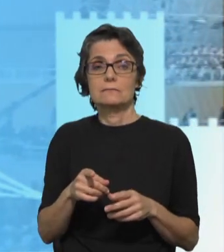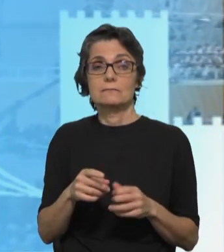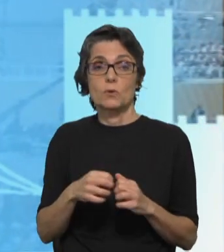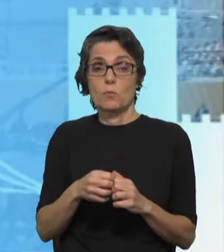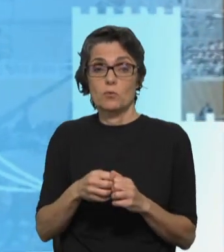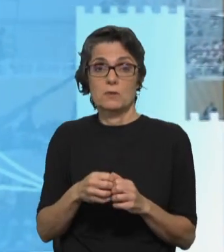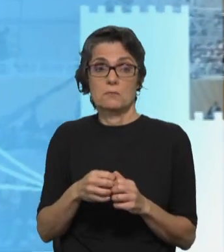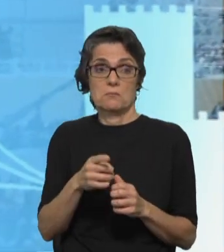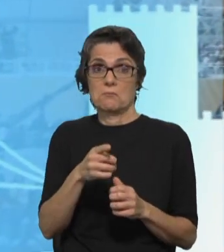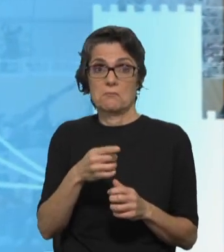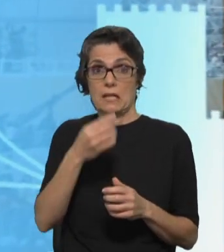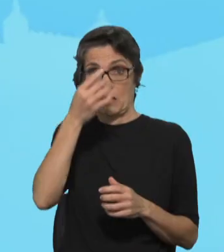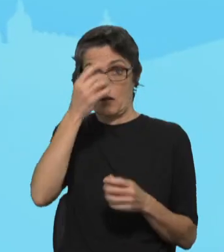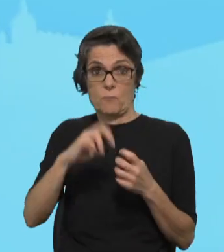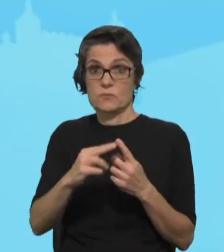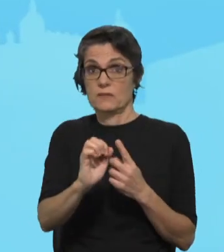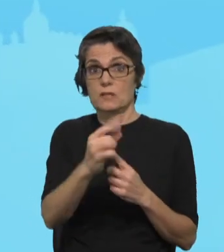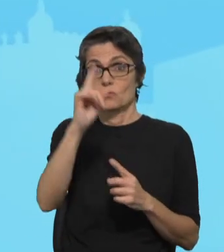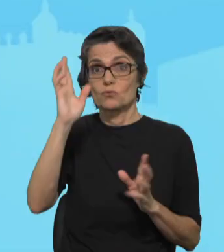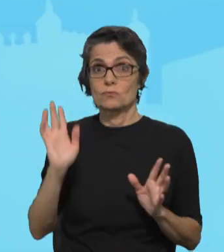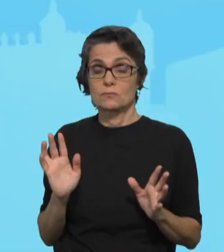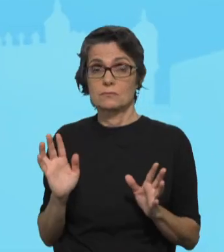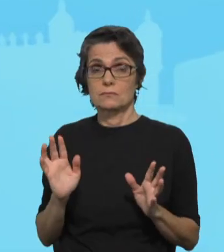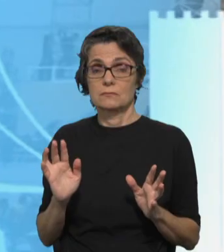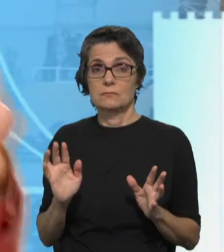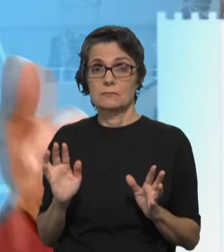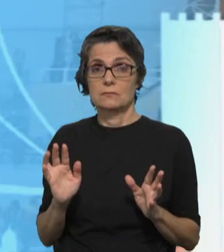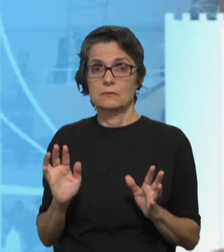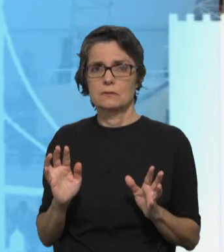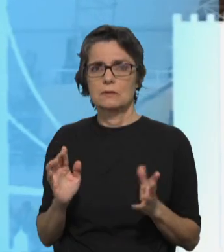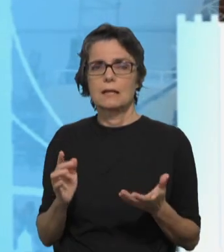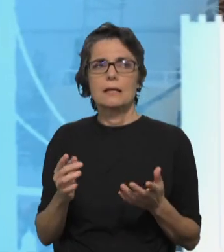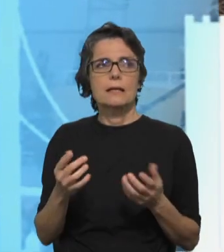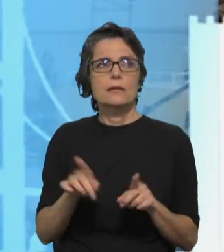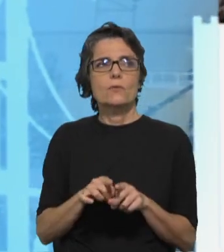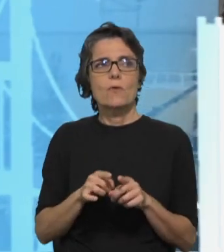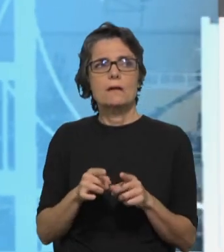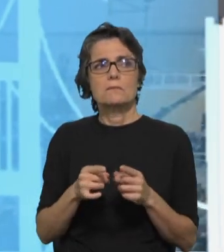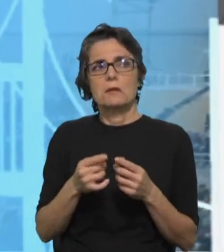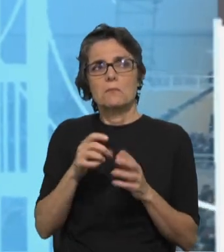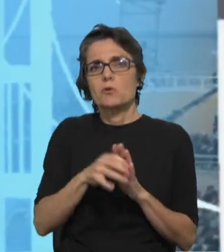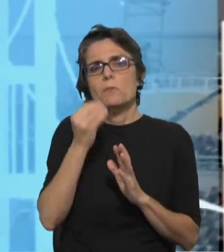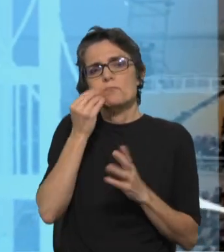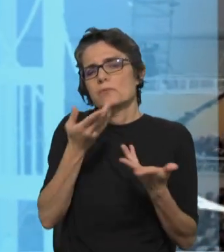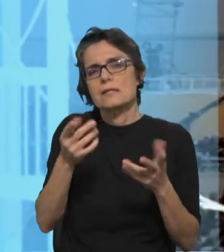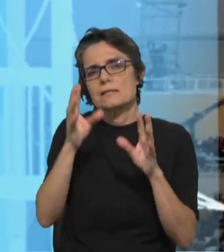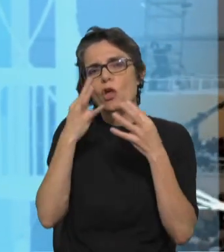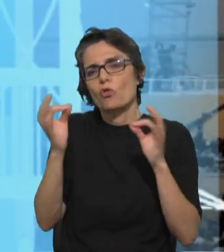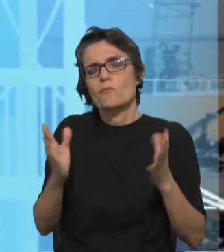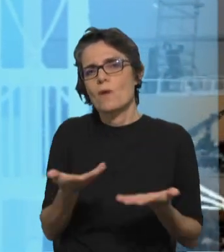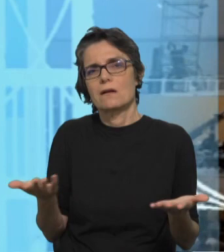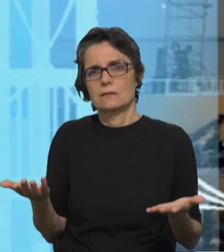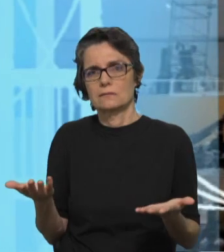a família, não é? Era normalizado. Ora, isso